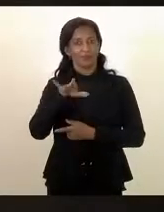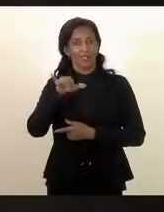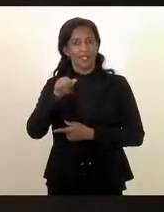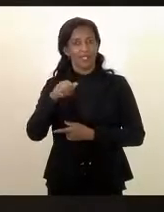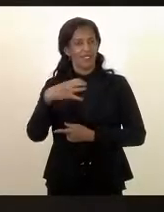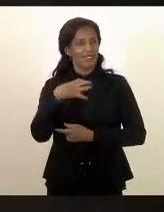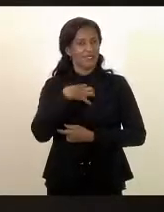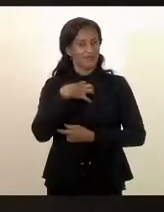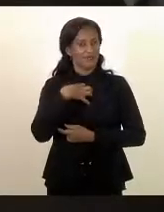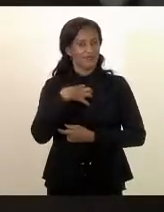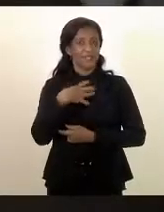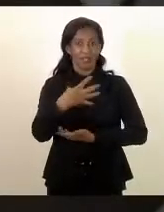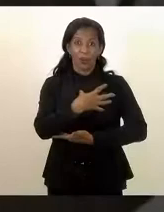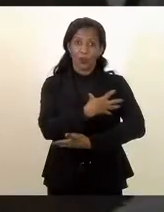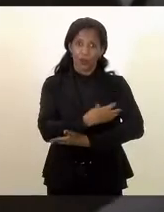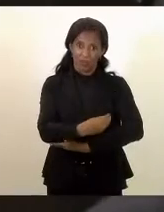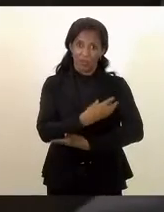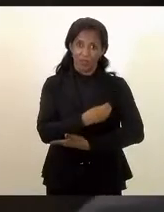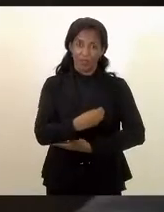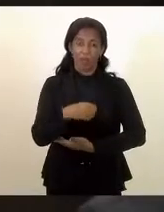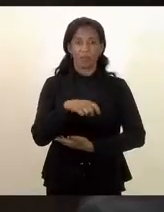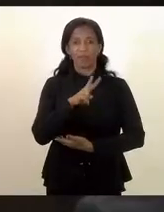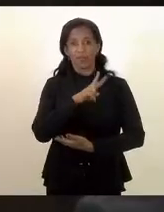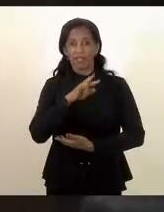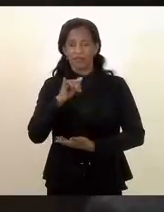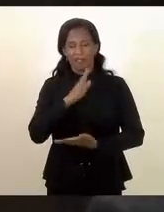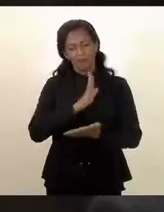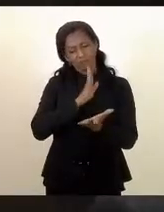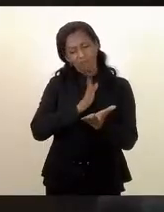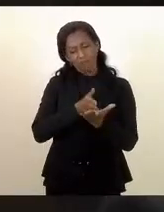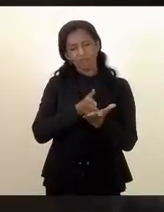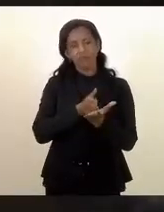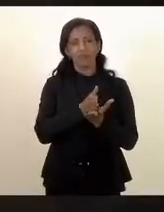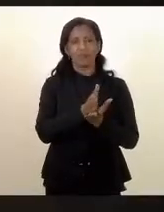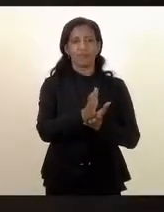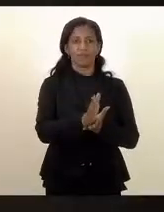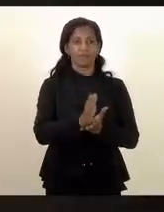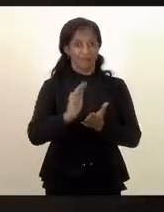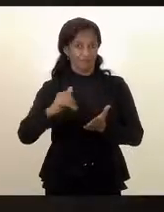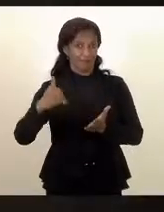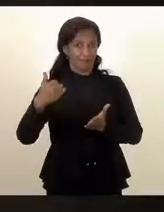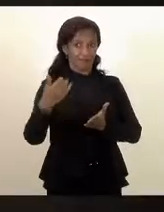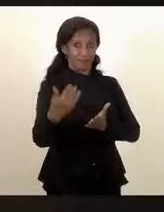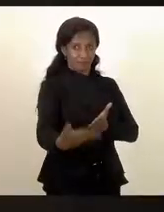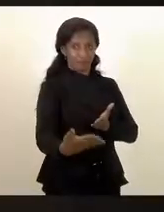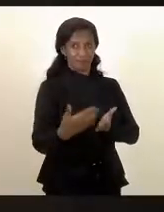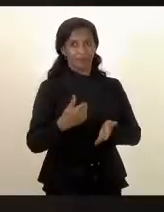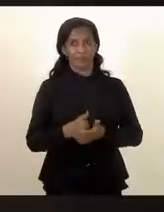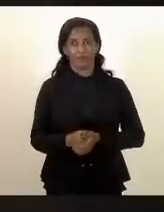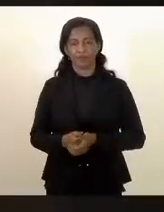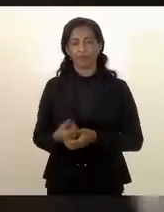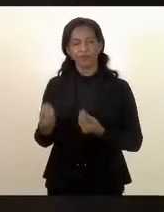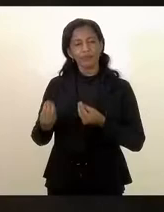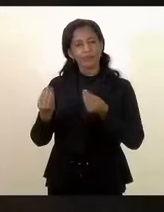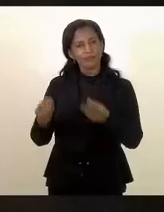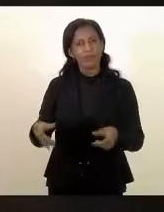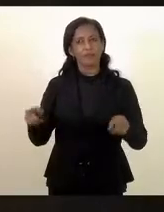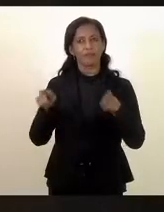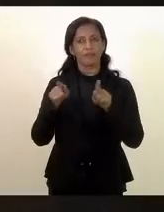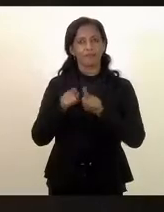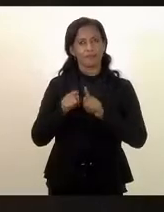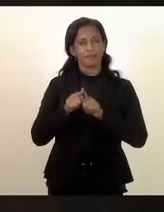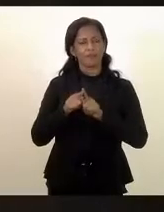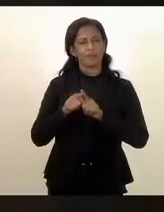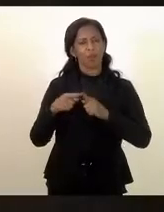sentido então o aleitamento materno ele vai nessa direção mas para além disso senhora presidenta traz também um